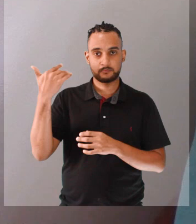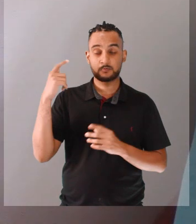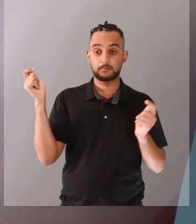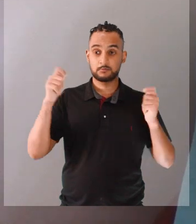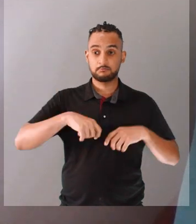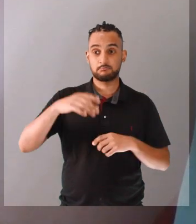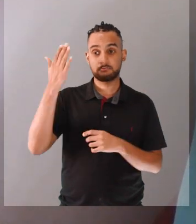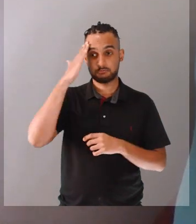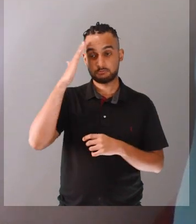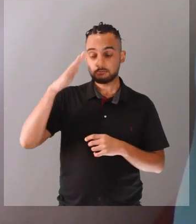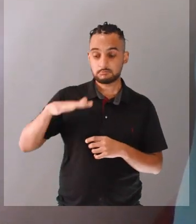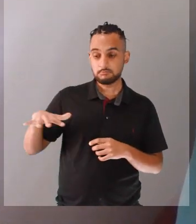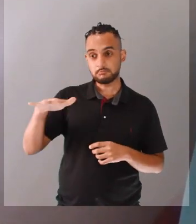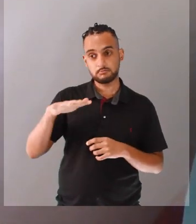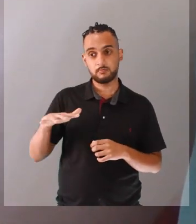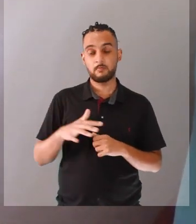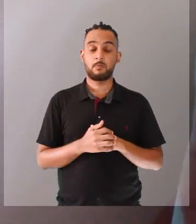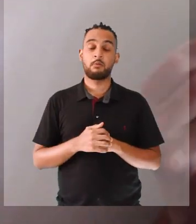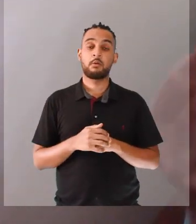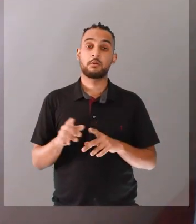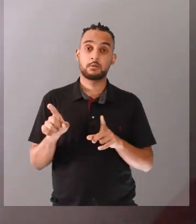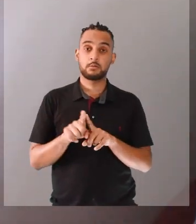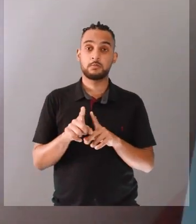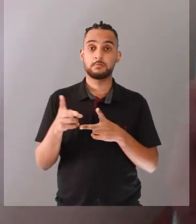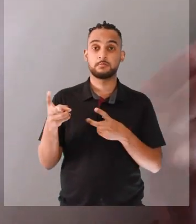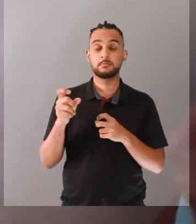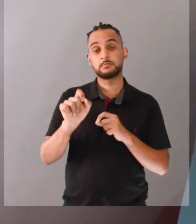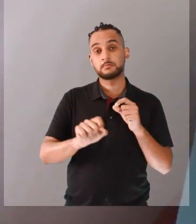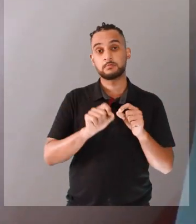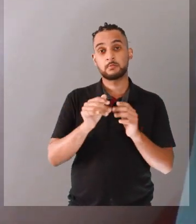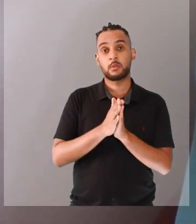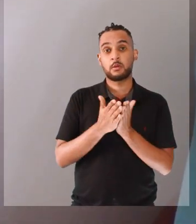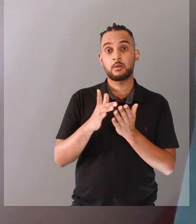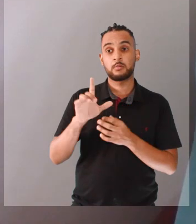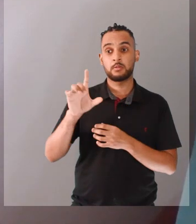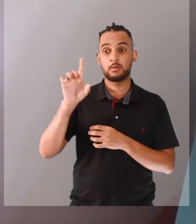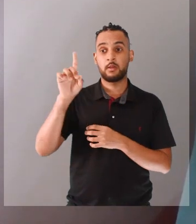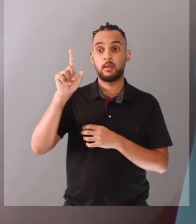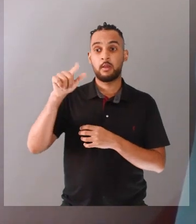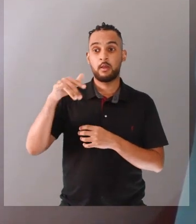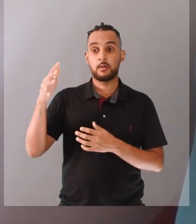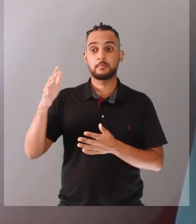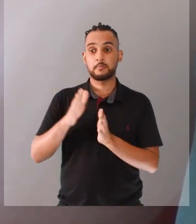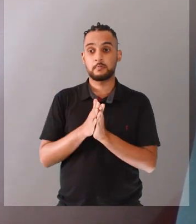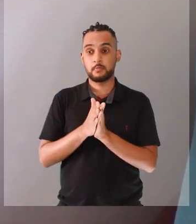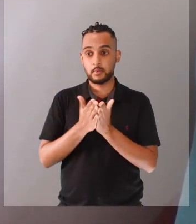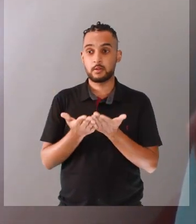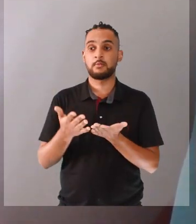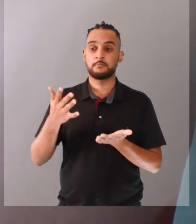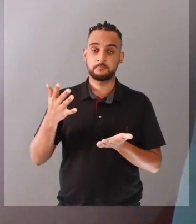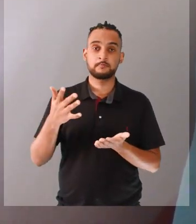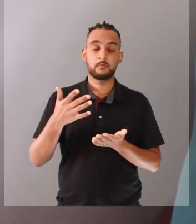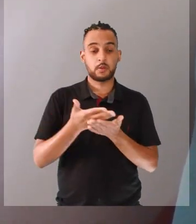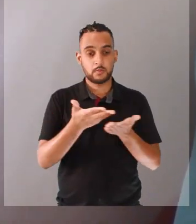foi escrito, para entender um pouco o ambiente. Mas também reconhecer que a Bíblia